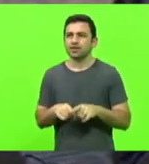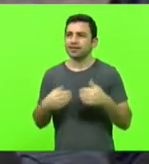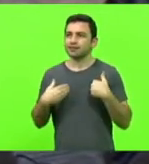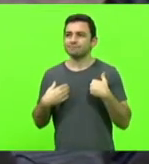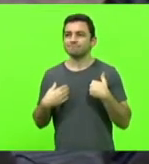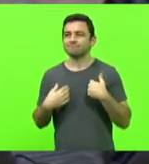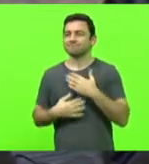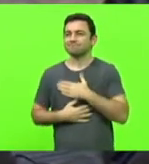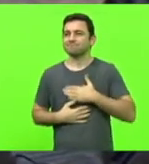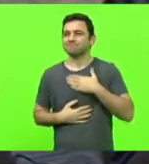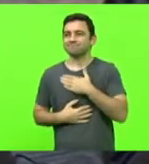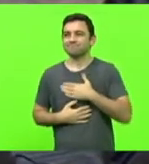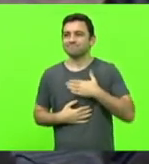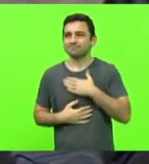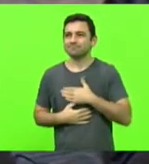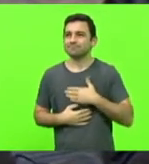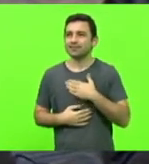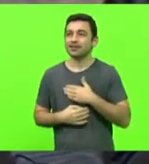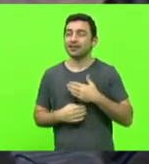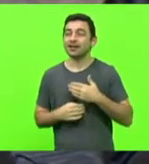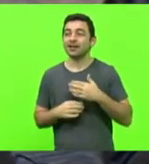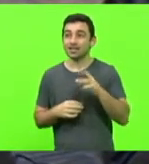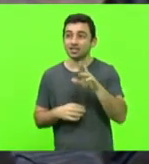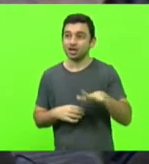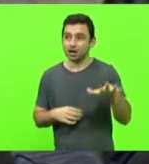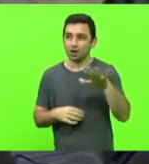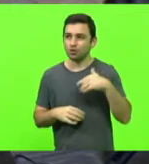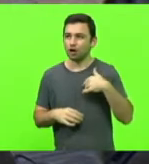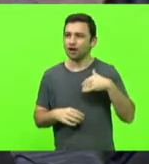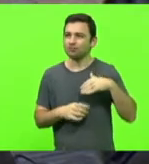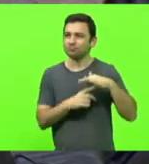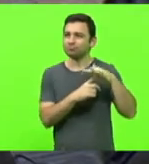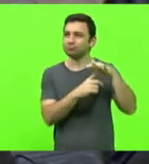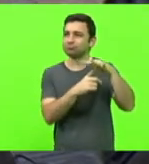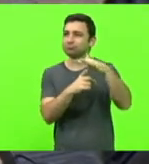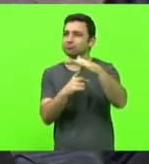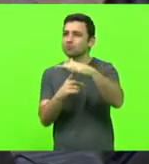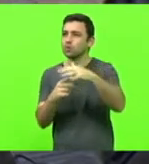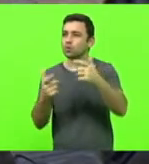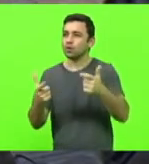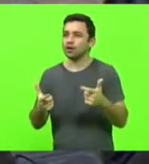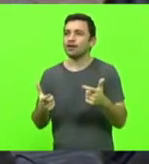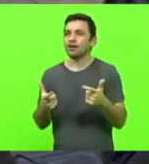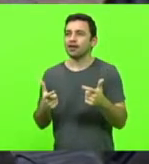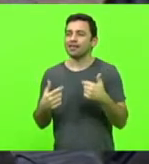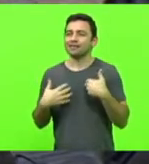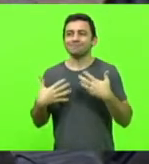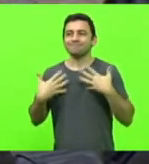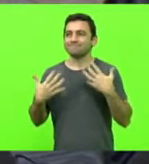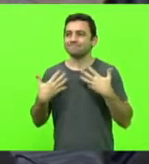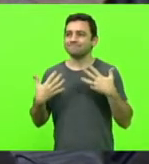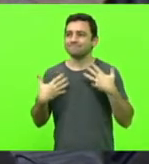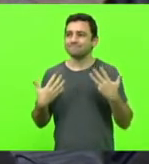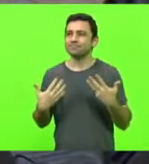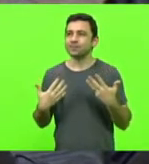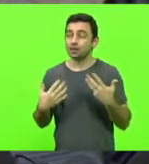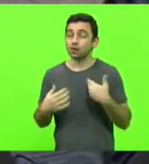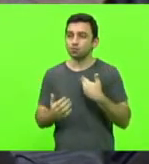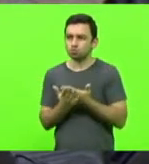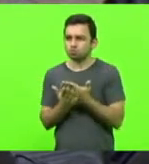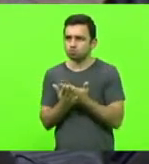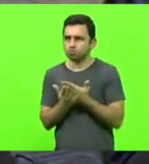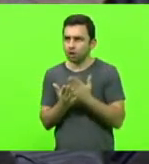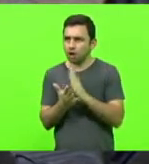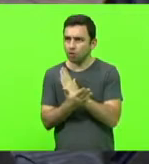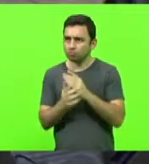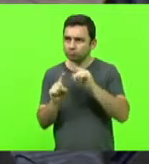encantado, entusiasmado, lá da região onde sobrevoamos, olhamos toda... Eu vim entusiasmado, eu até fui estudar alguns dados, né? Vocês